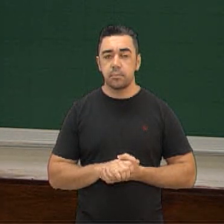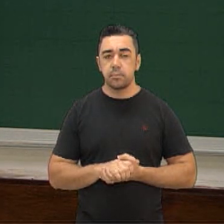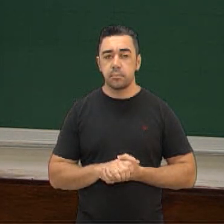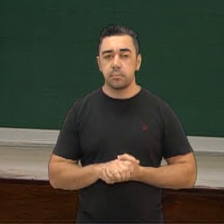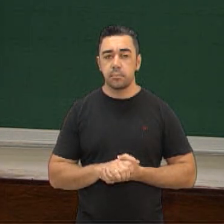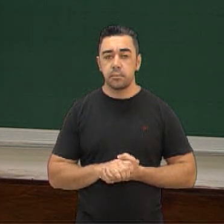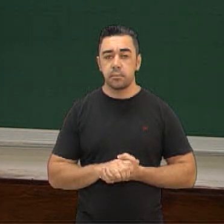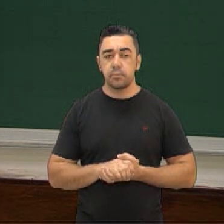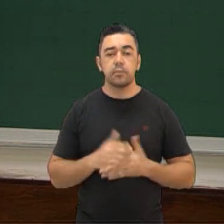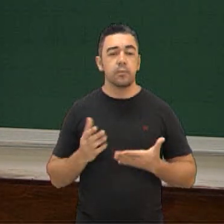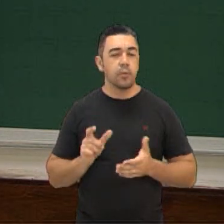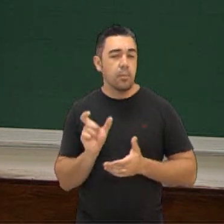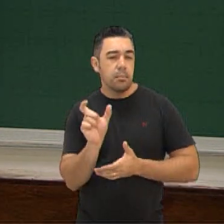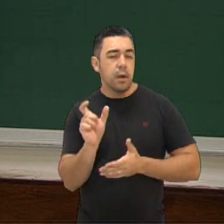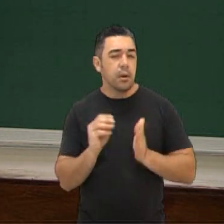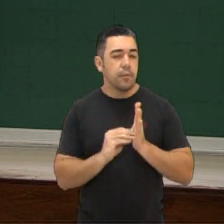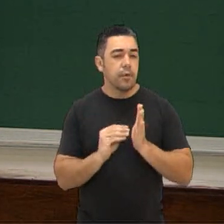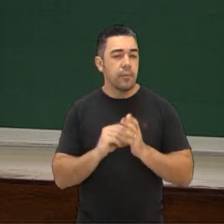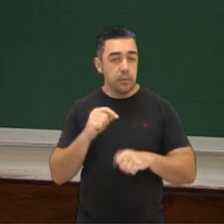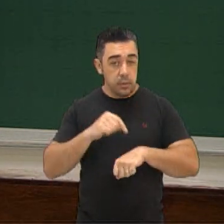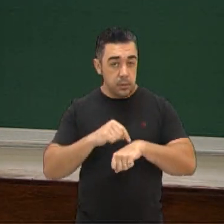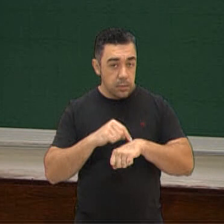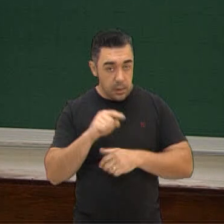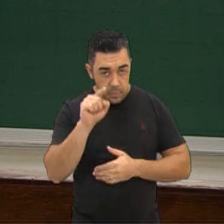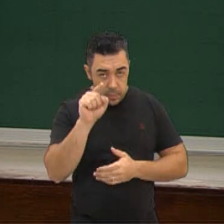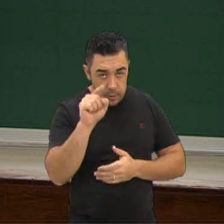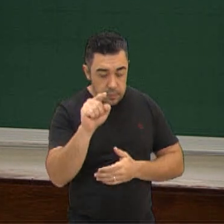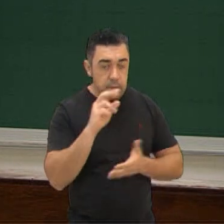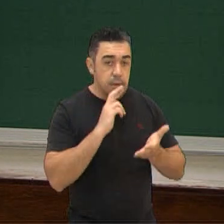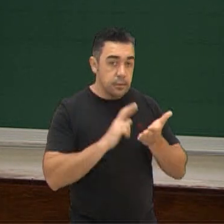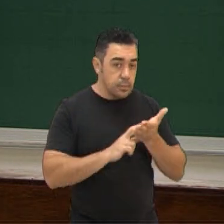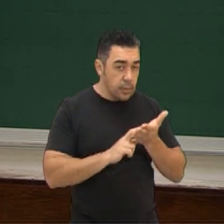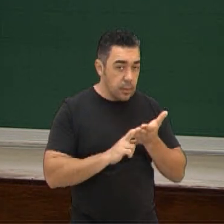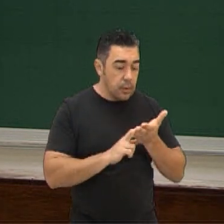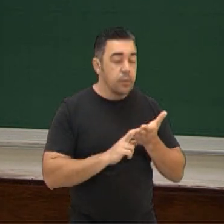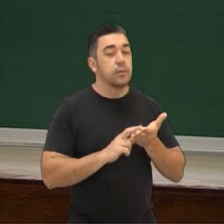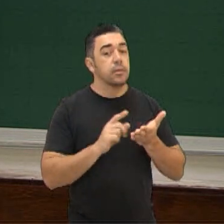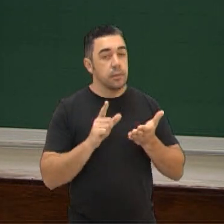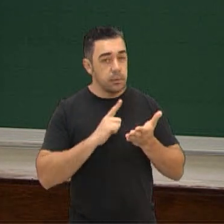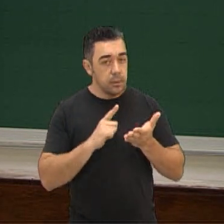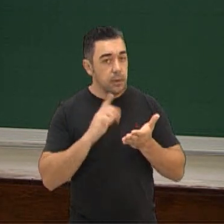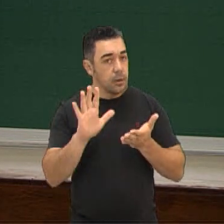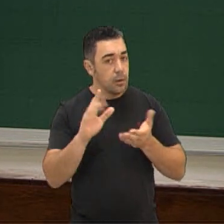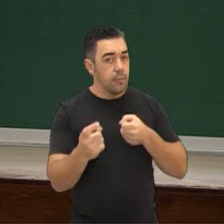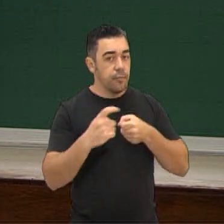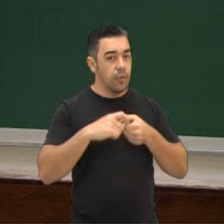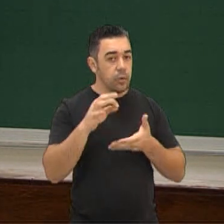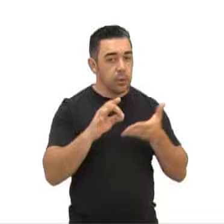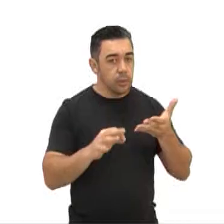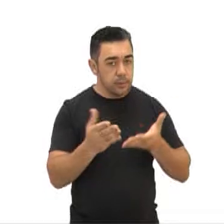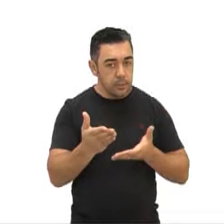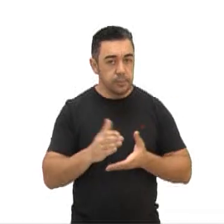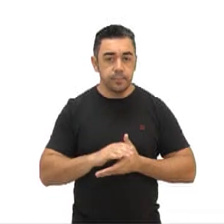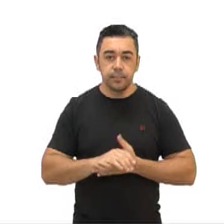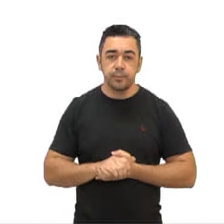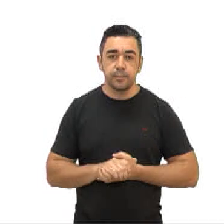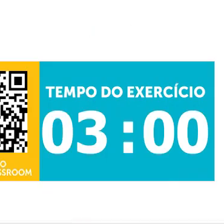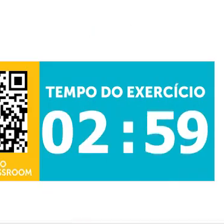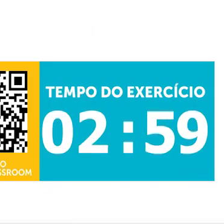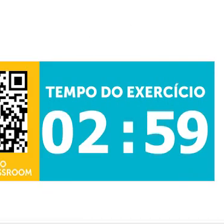del acontecimiento. Um tempinho aí para você responder nosso quiz e já voltamos com a correção.